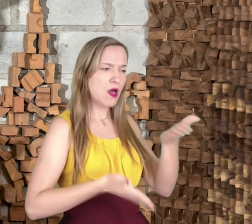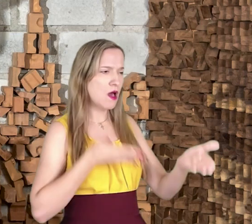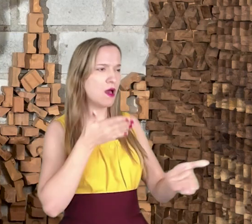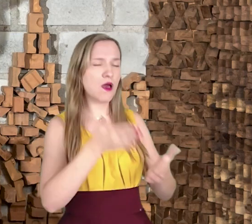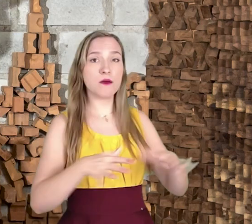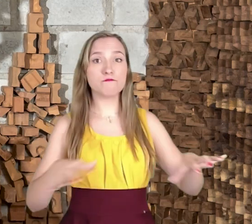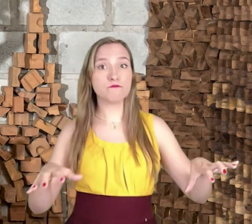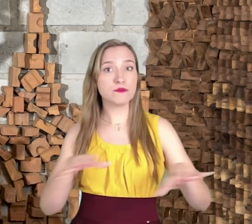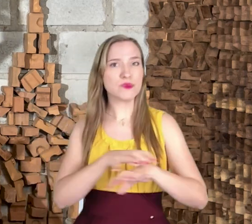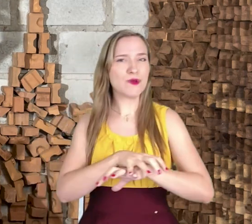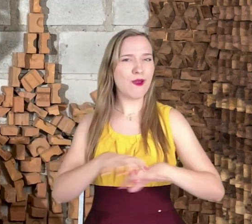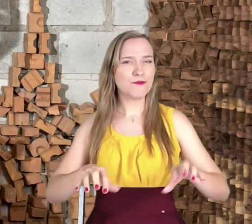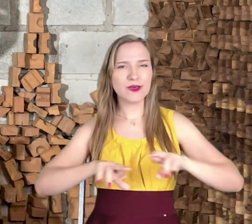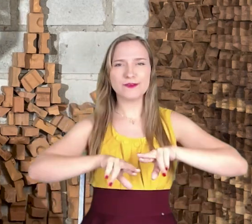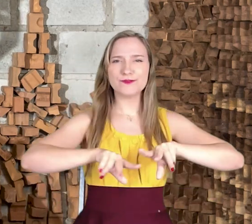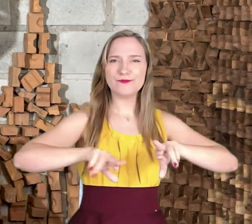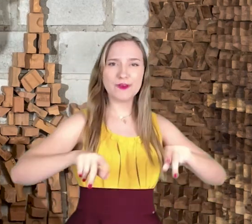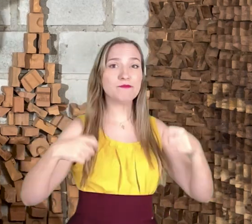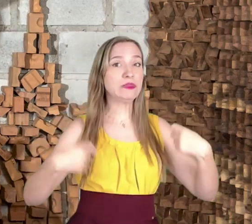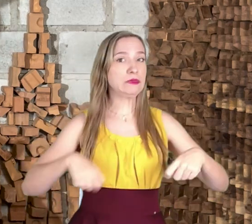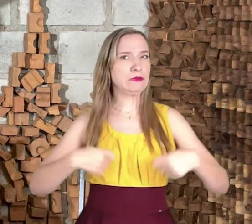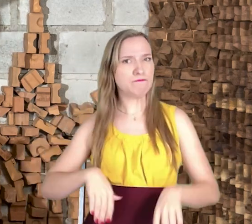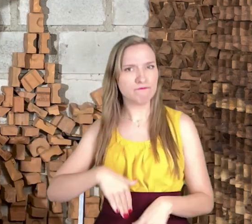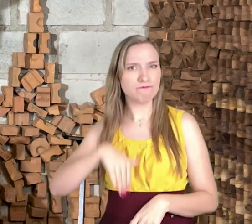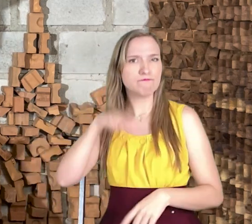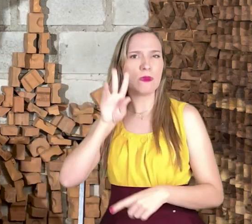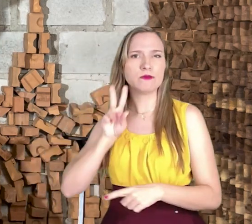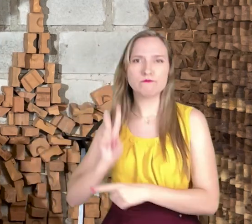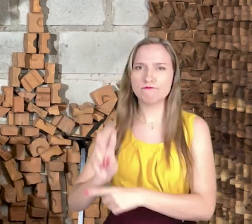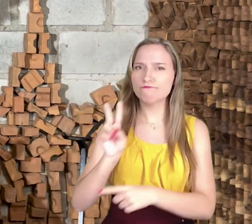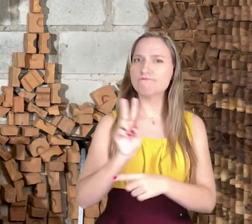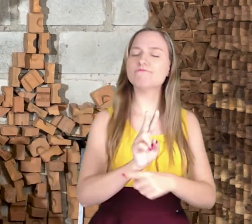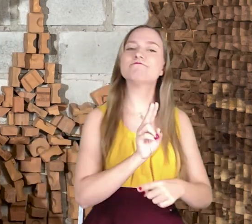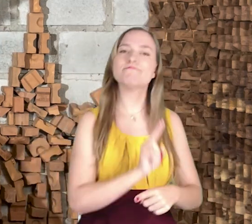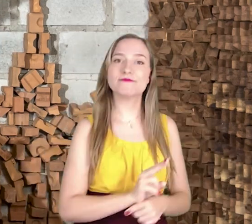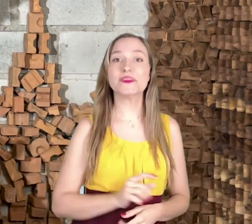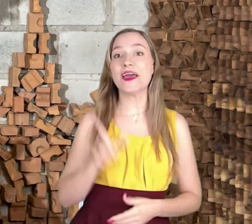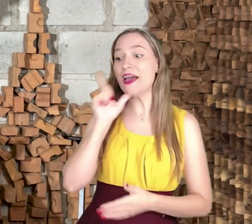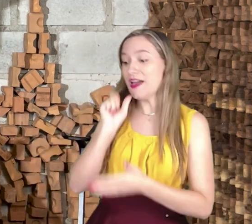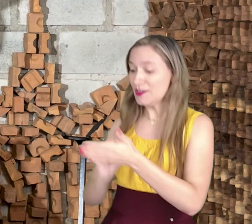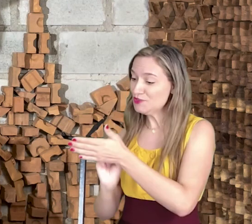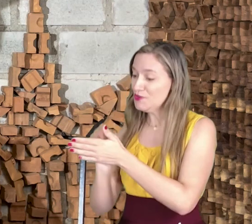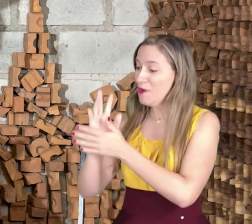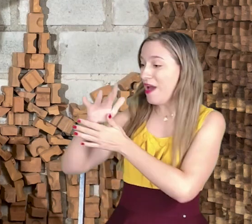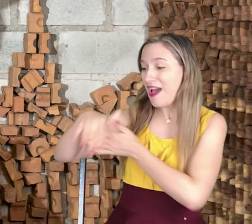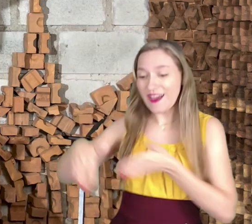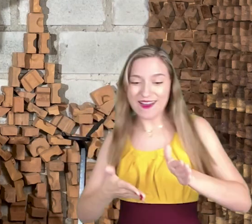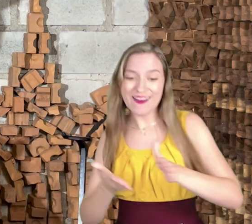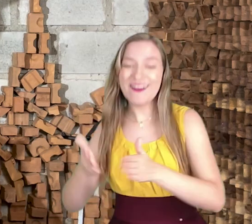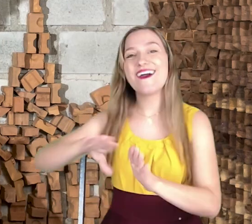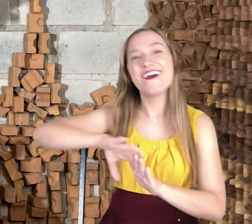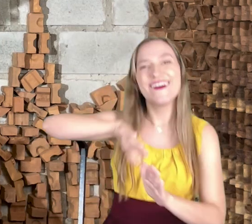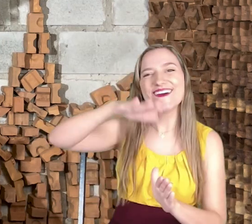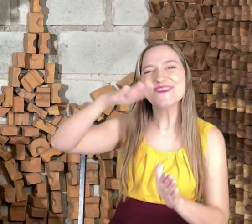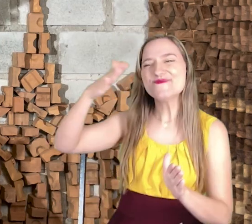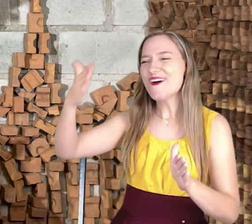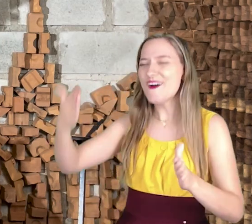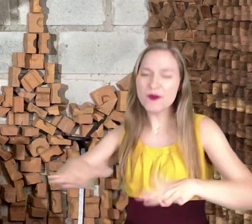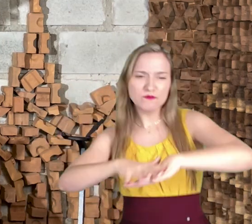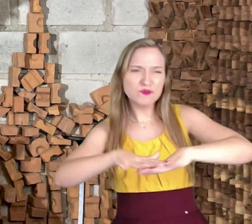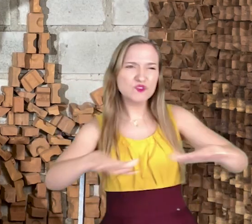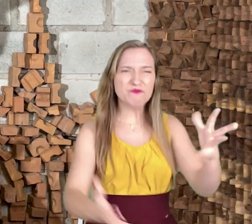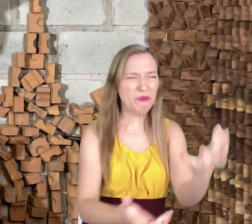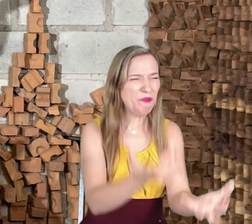diversidade precisa mais proteção. Cachoeira, rio, morro, cânions,